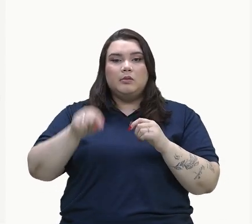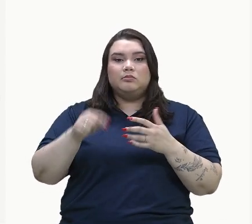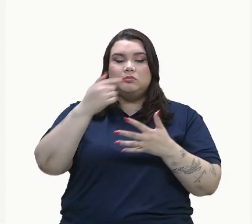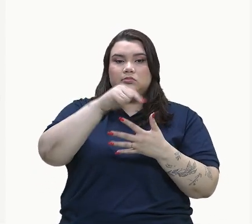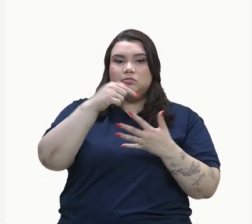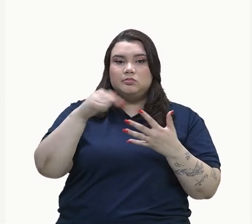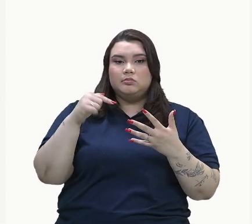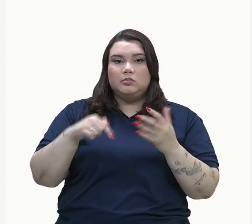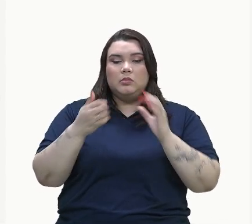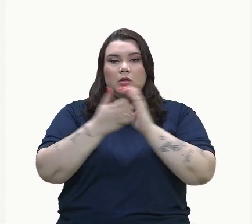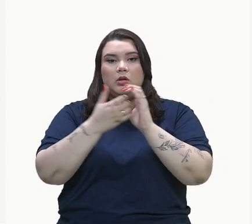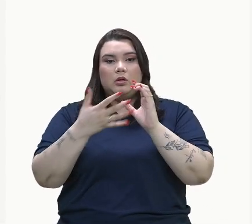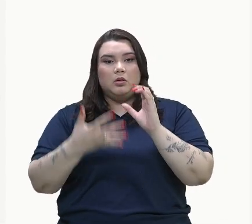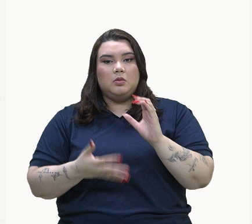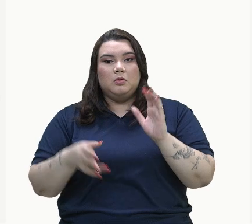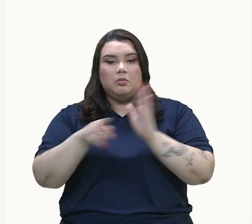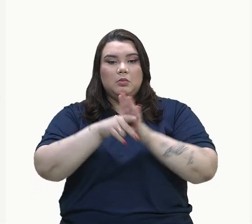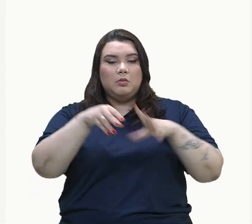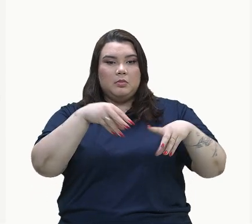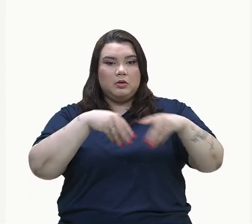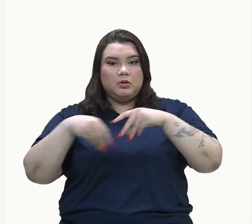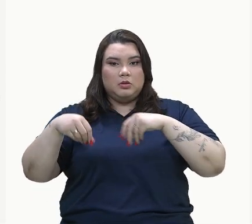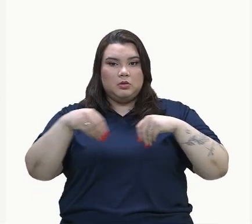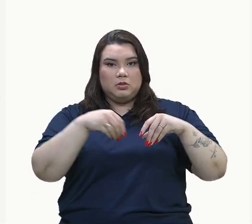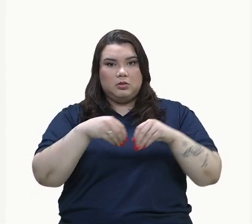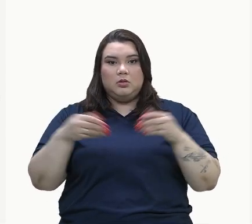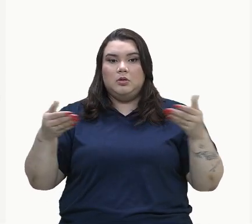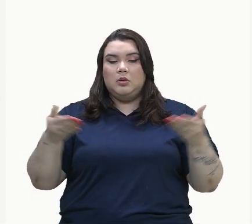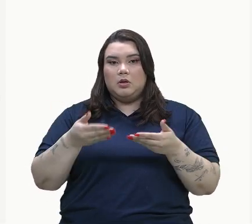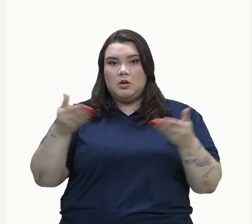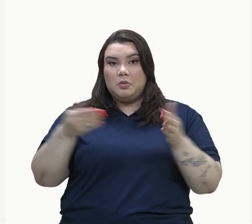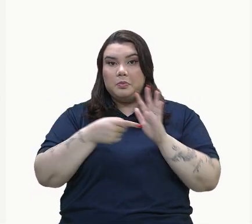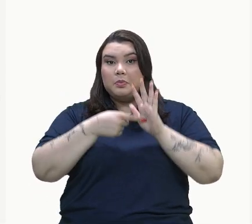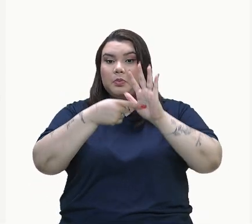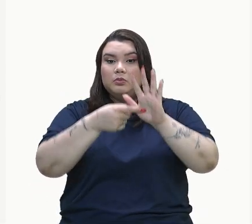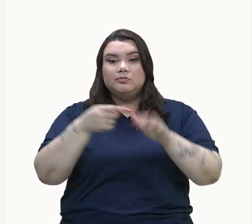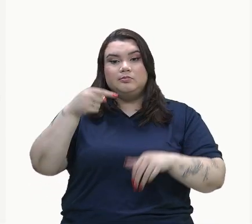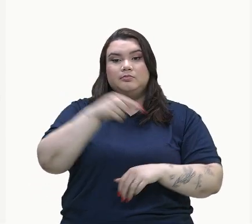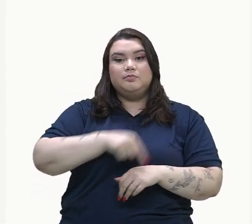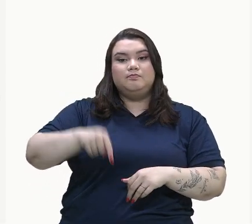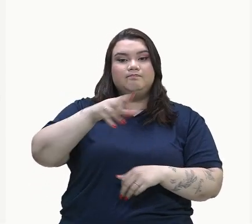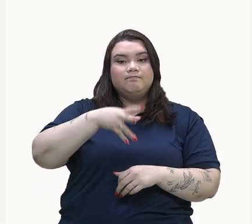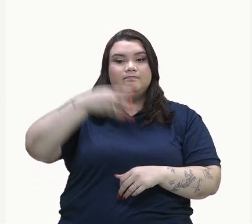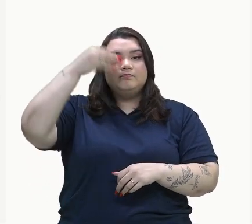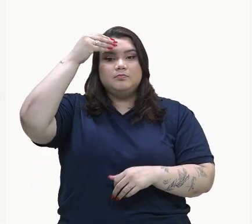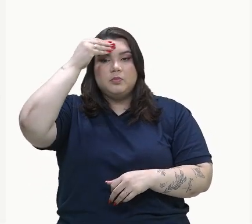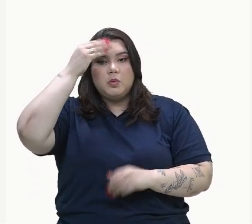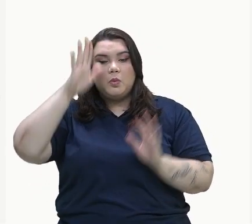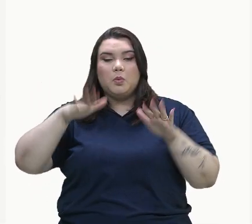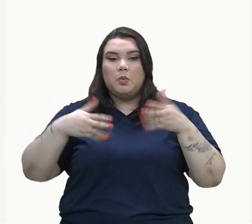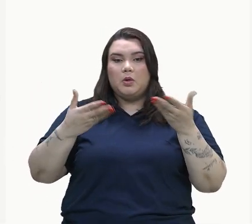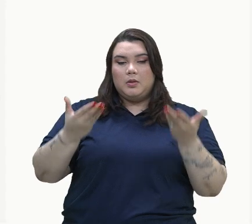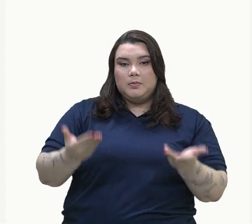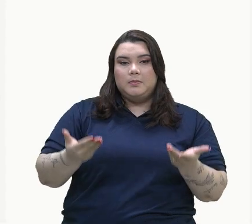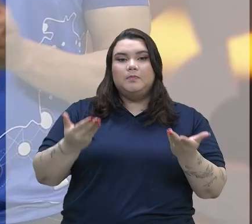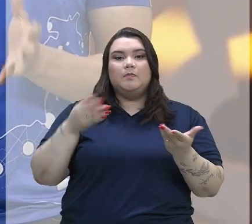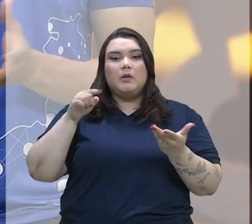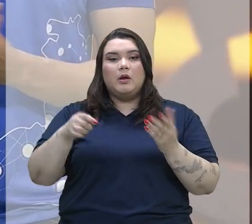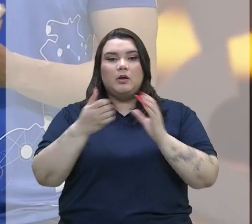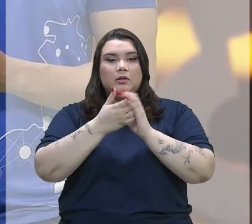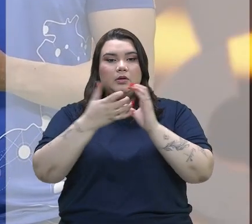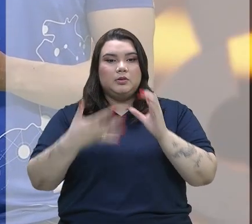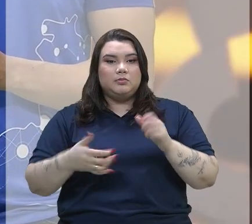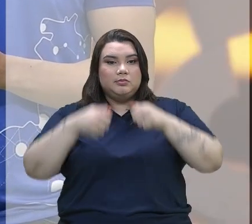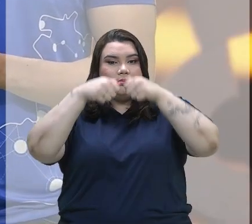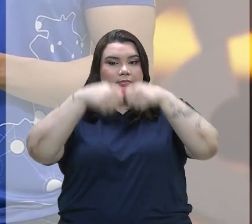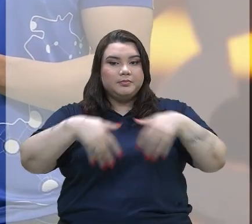elementos que compõem aqui o solo, tá bom? A gente vai reforçar com vocês quais são esses elementos que ajudam a compor o solo.